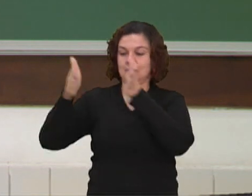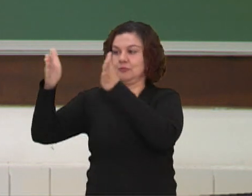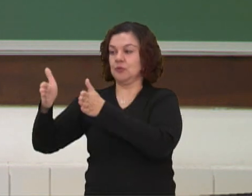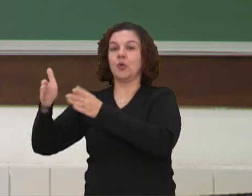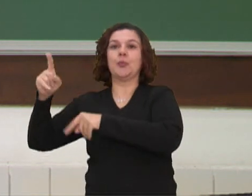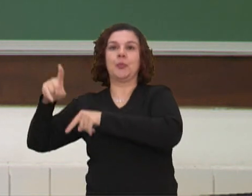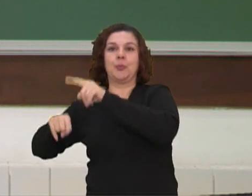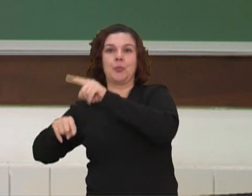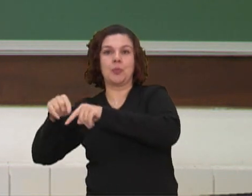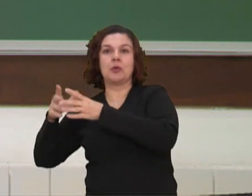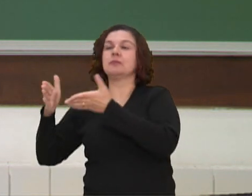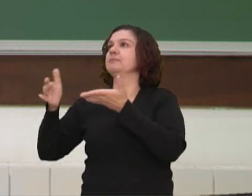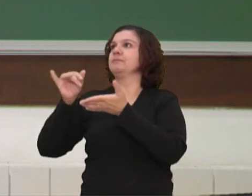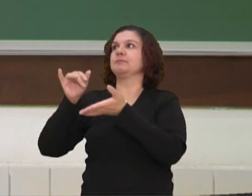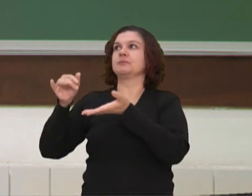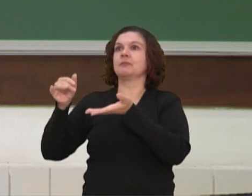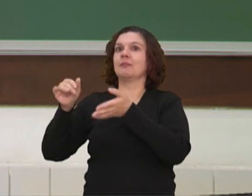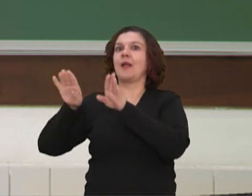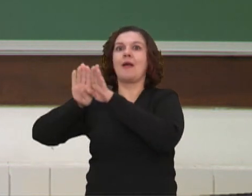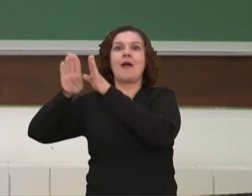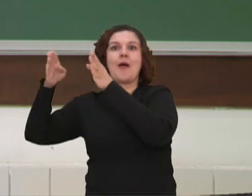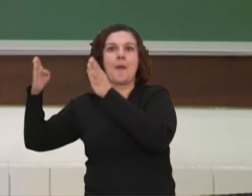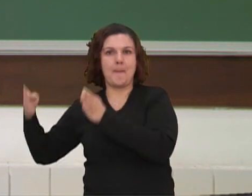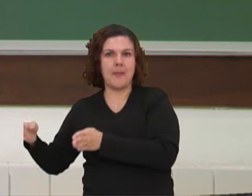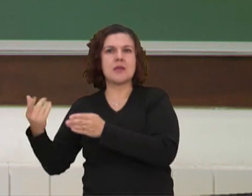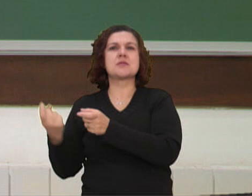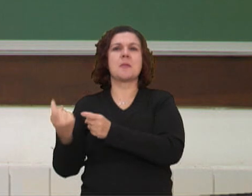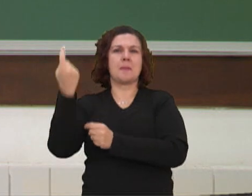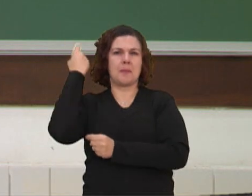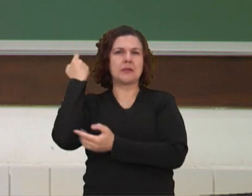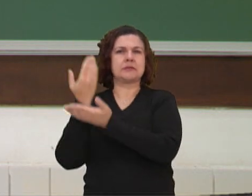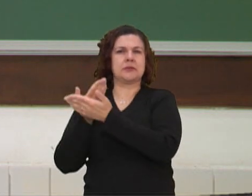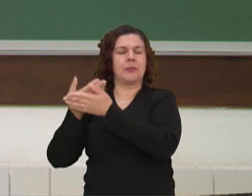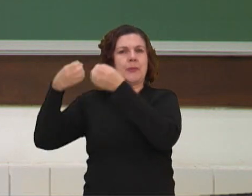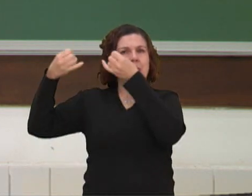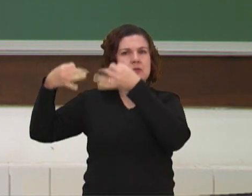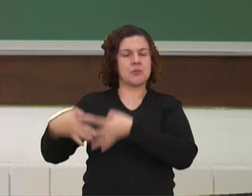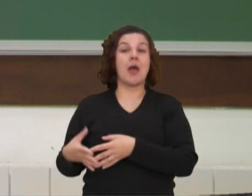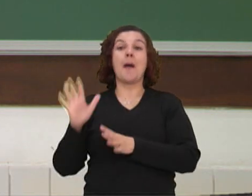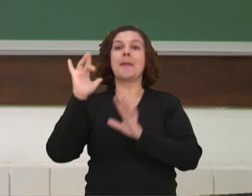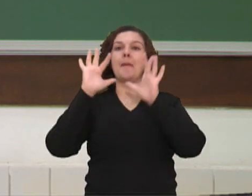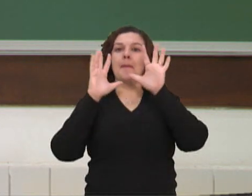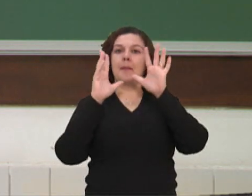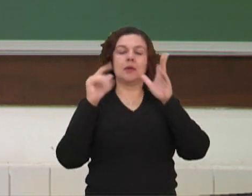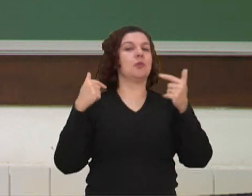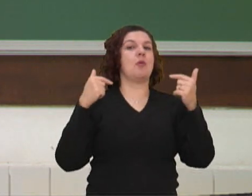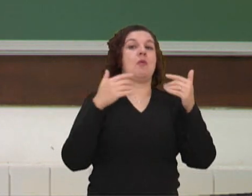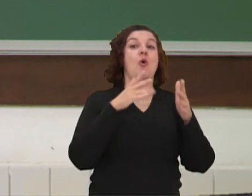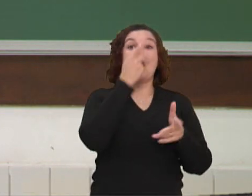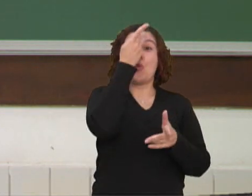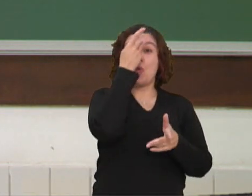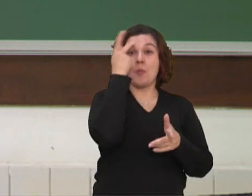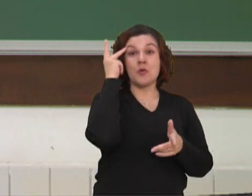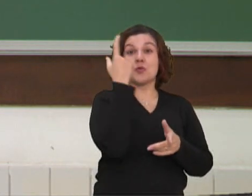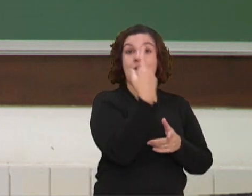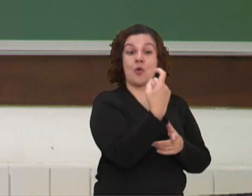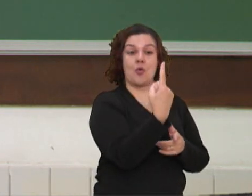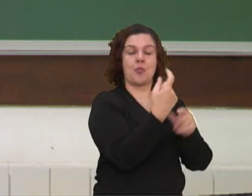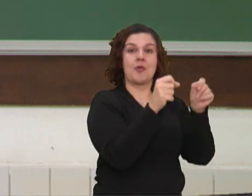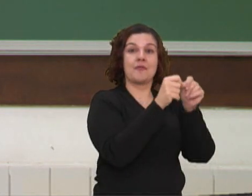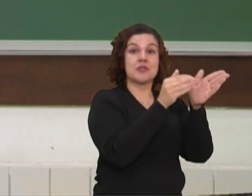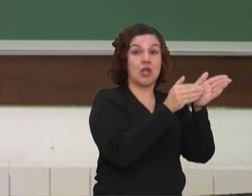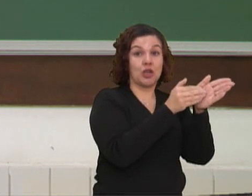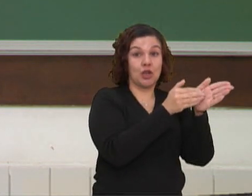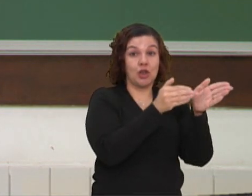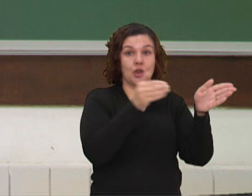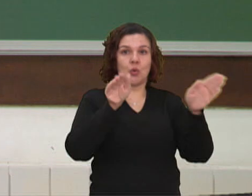ou eu ter a mesa. Lembram do exemplo que eu usei numa aula anterior? Quando era artesanal, manual, uma pessoa só fazia o